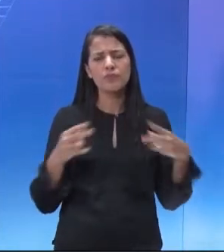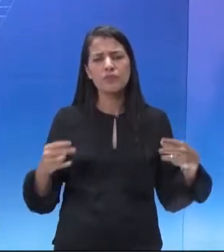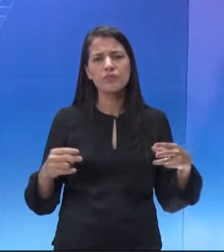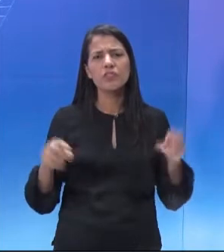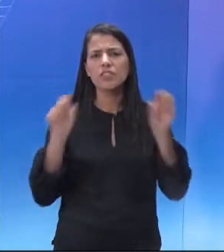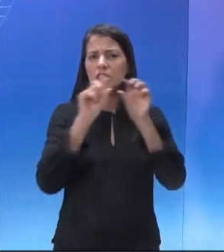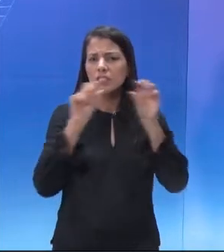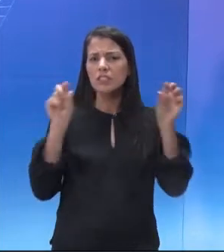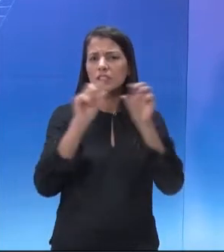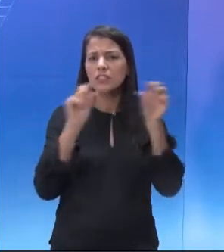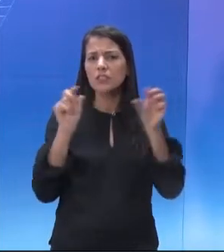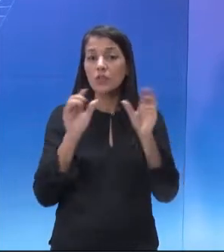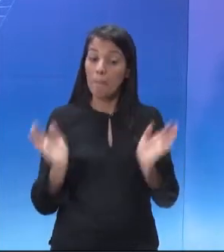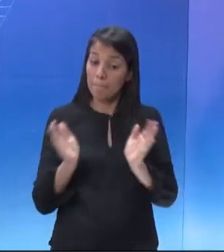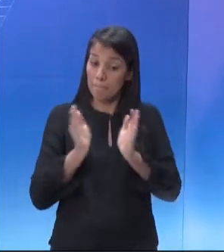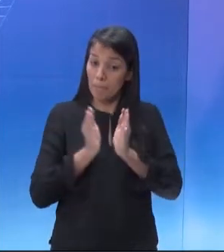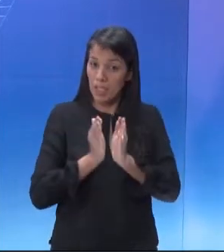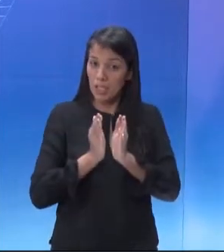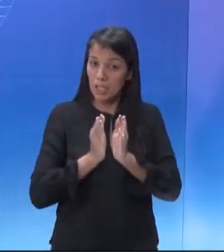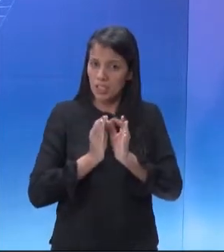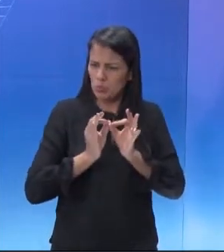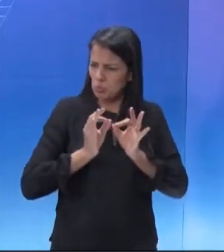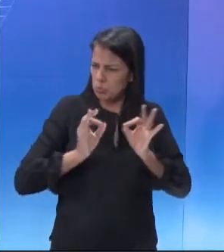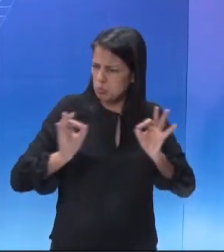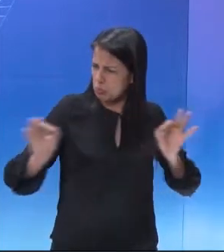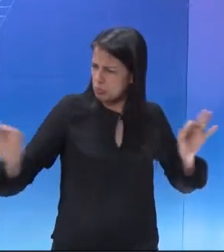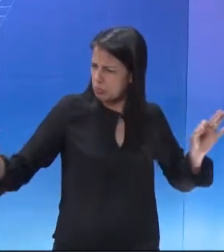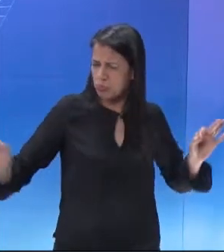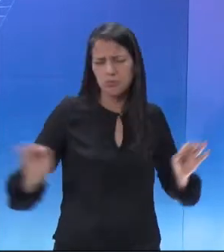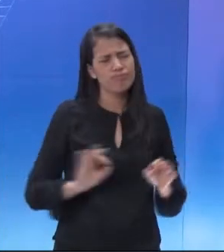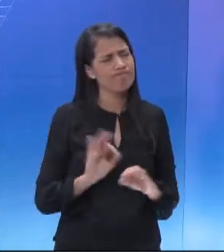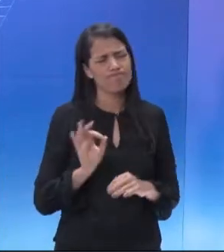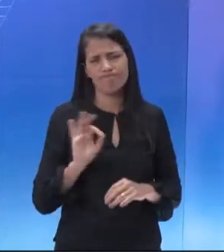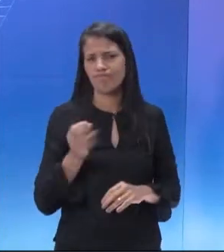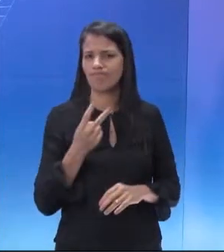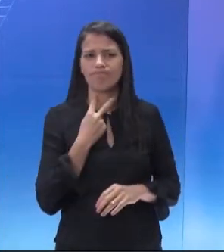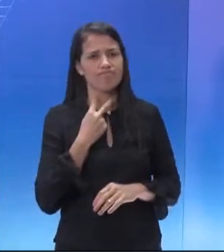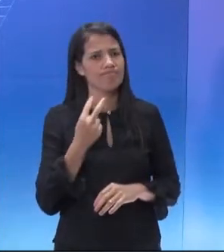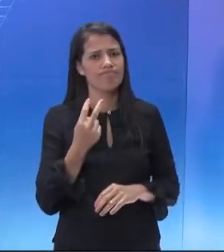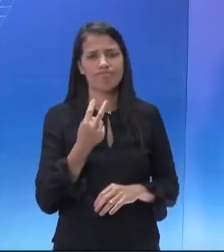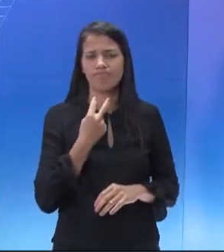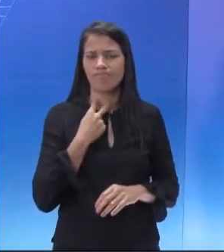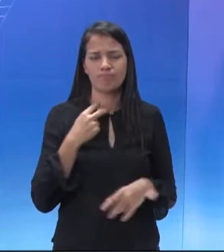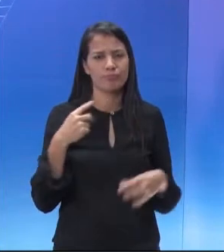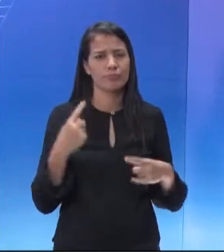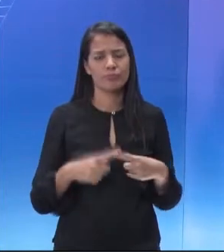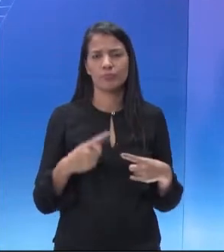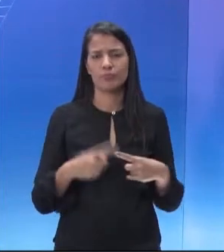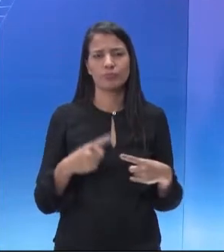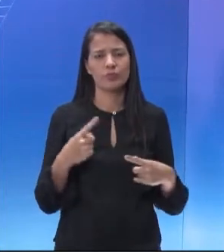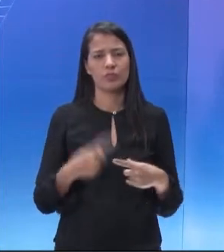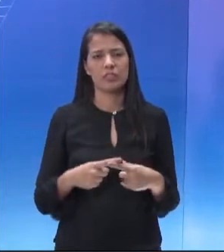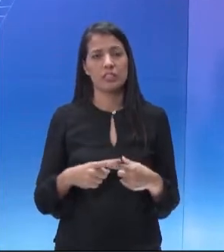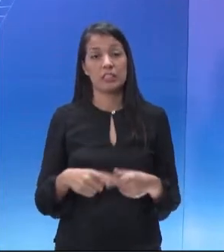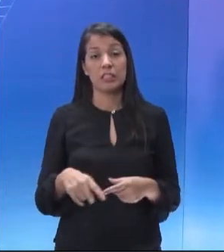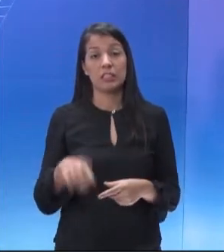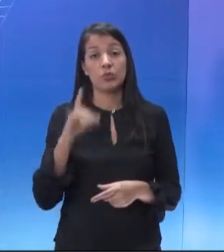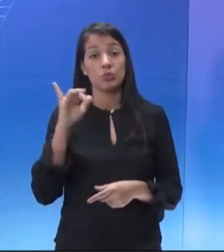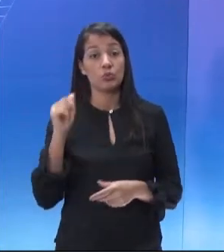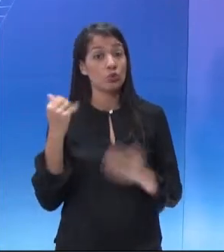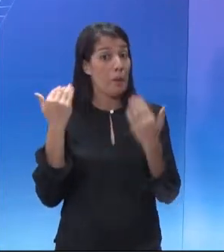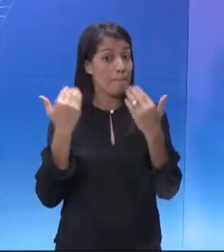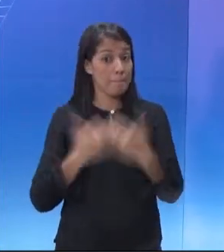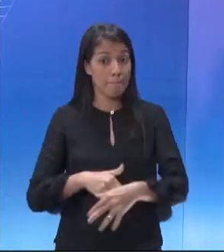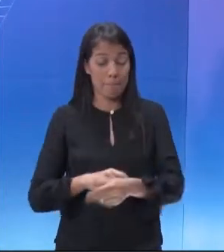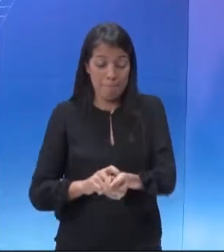você decorar uma citação muito grande, que muito provavelmente no dia você estará muito tenso, vai ficar difícil de